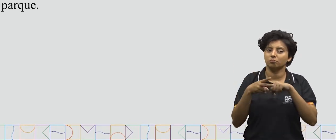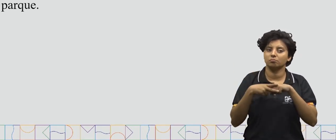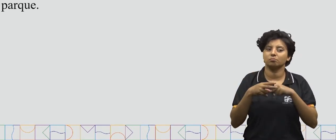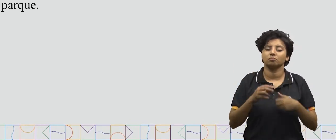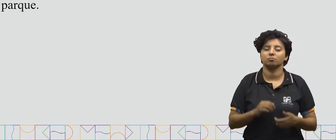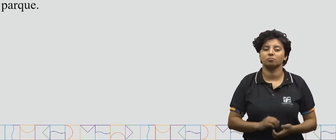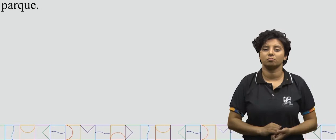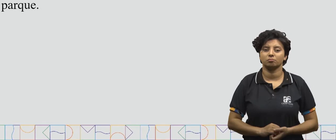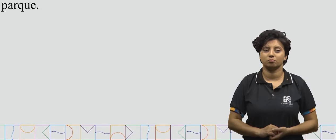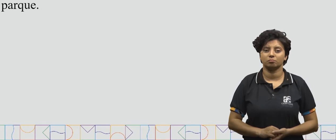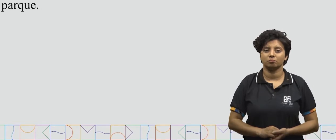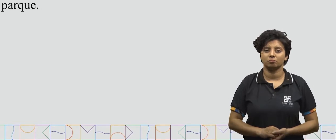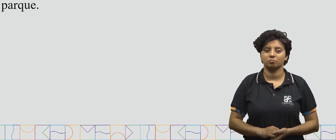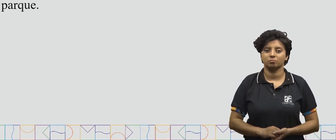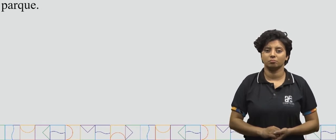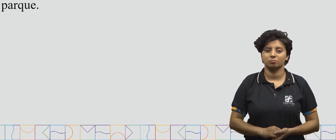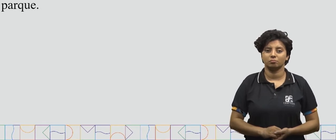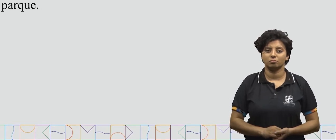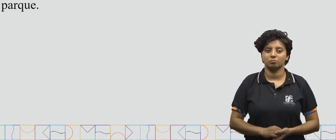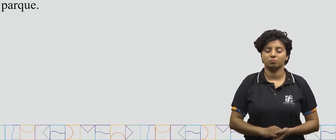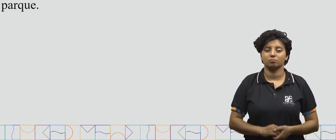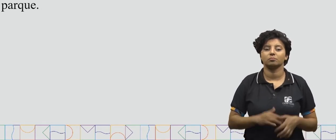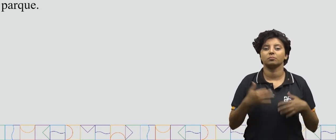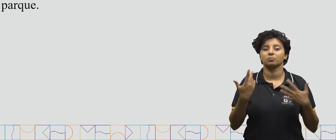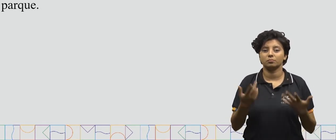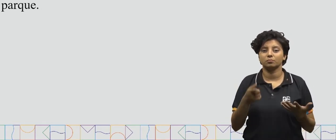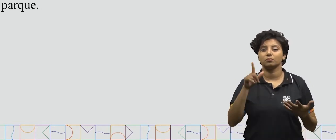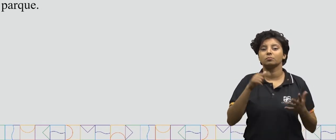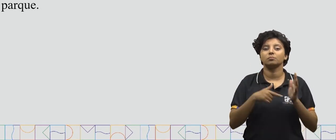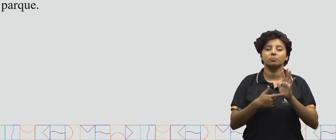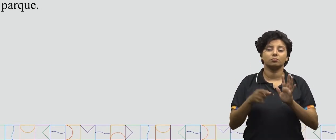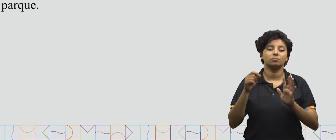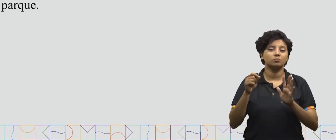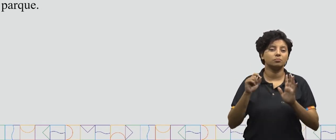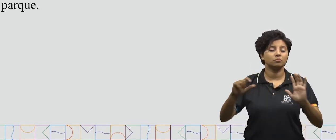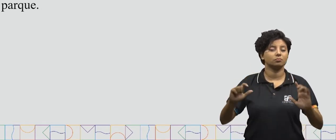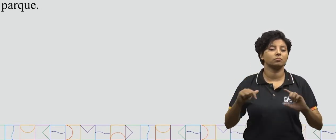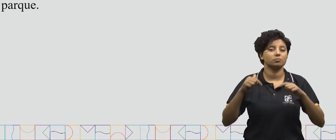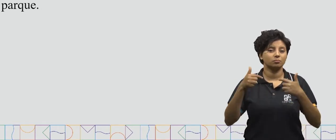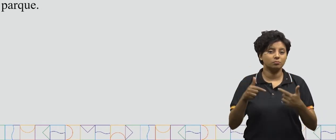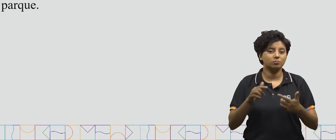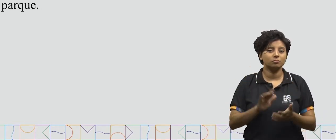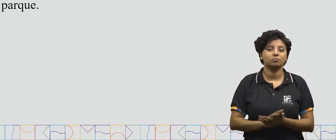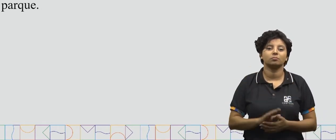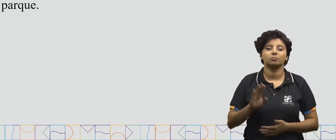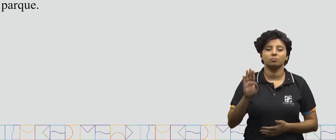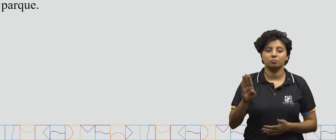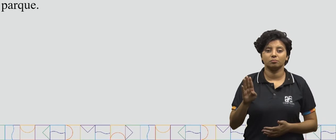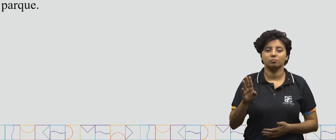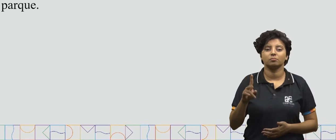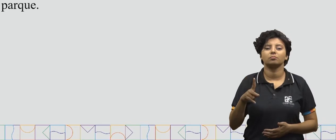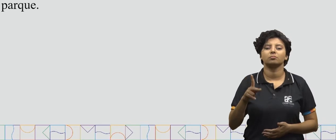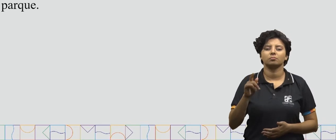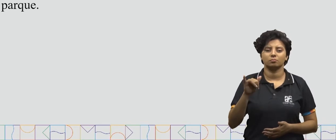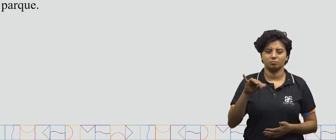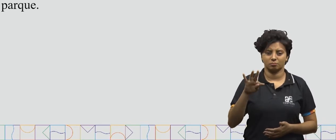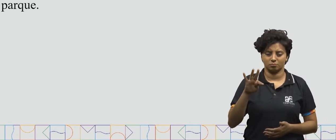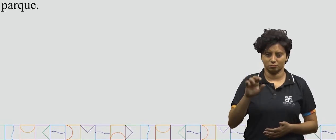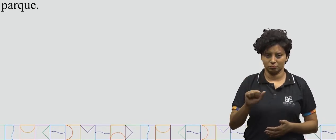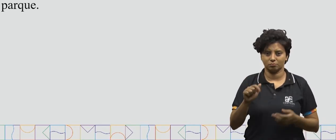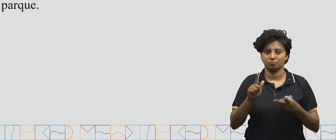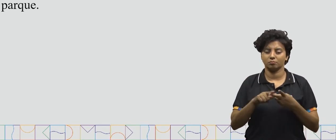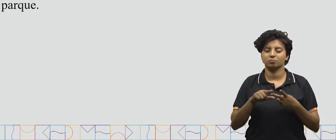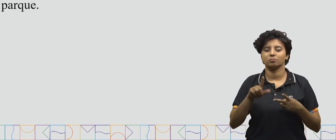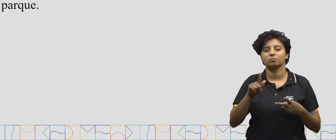pulou, pois ele é um verbo. Afinal, está indicando uma ação. Letra B. Kátia e